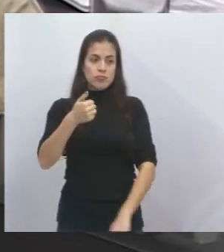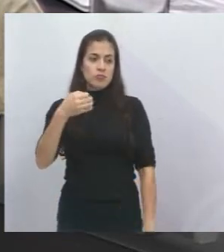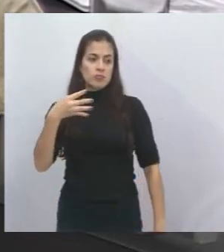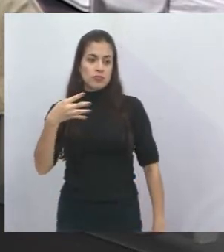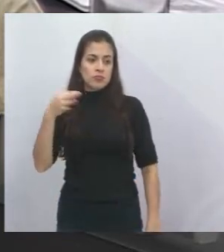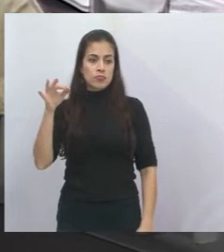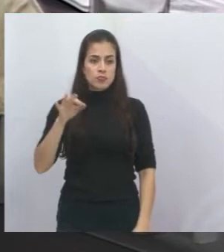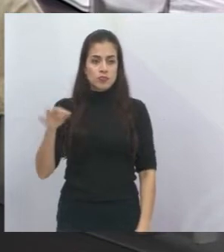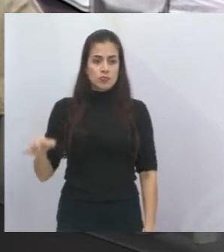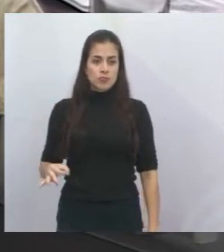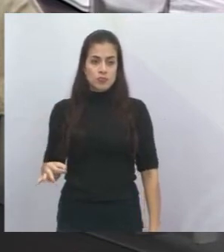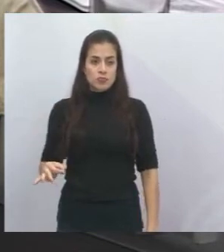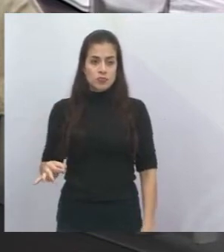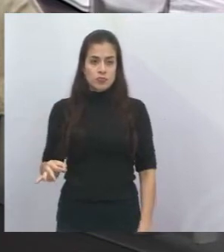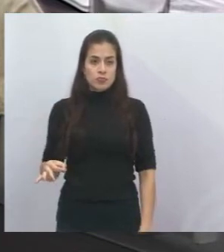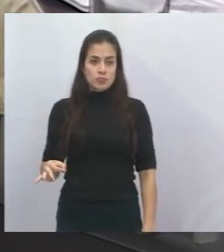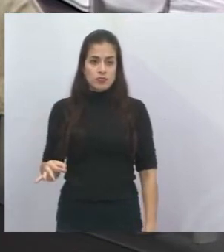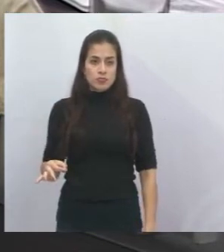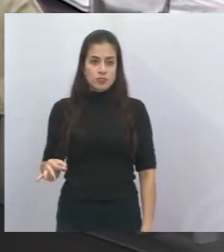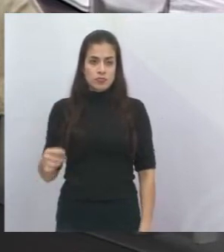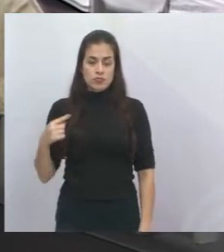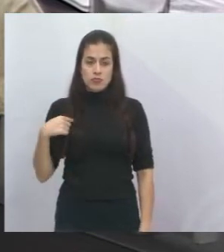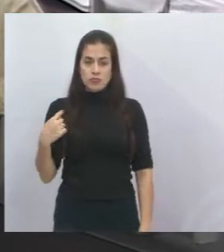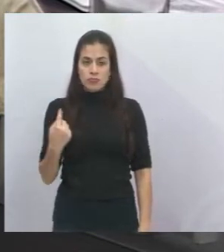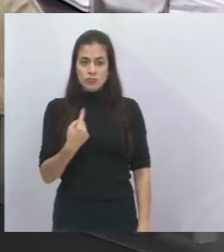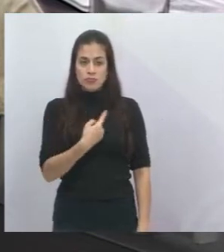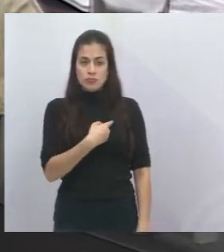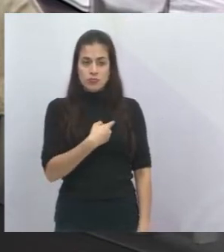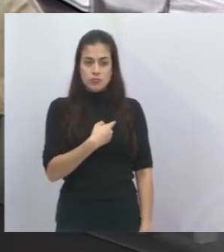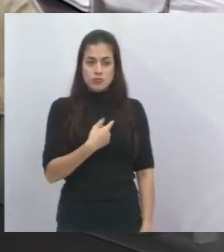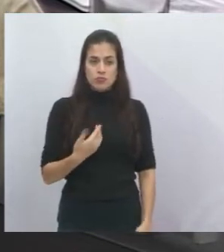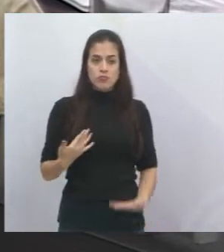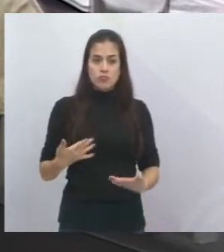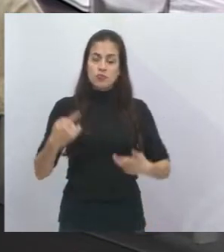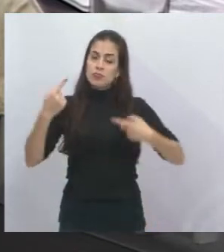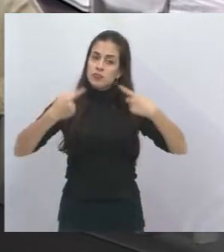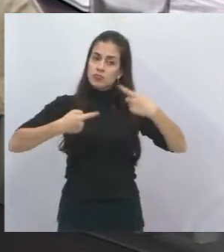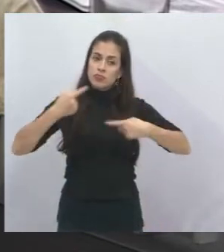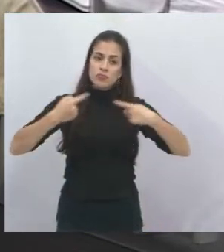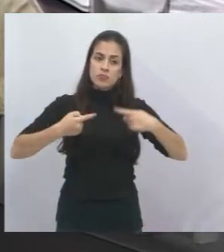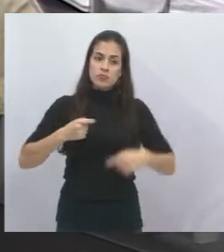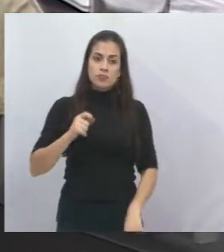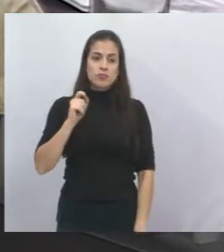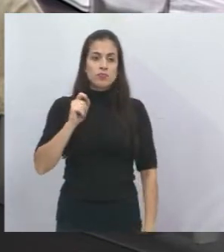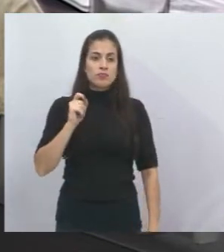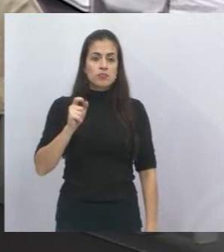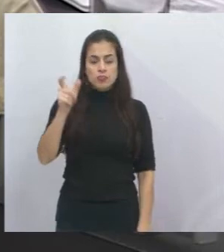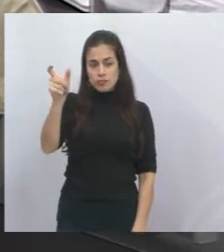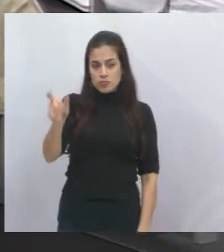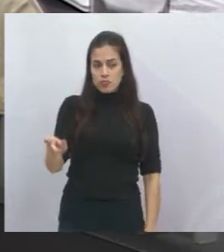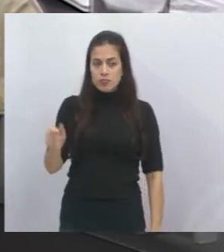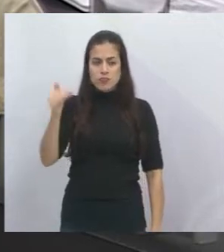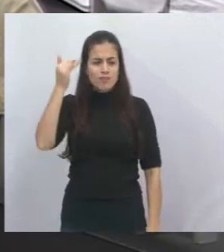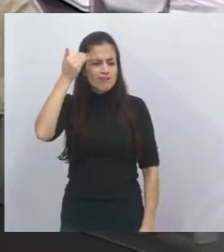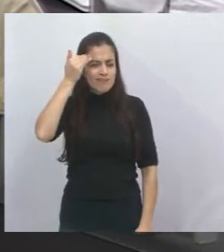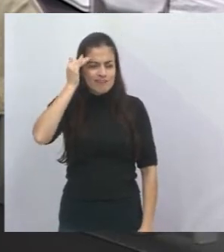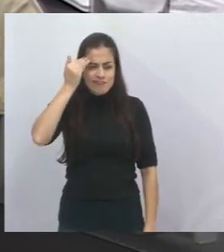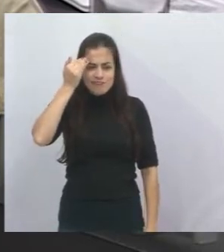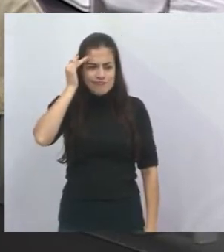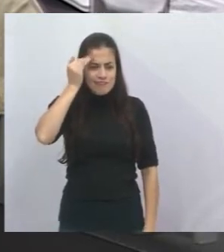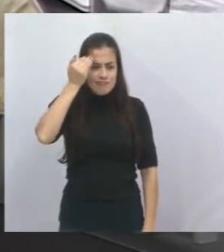de salário integral. Nós aqui discutimos o que essa pessoa não entendeu, que seria